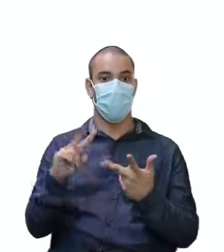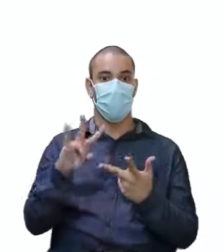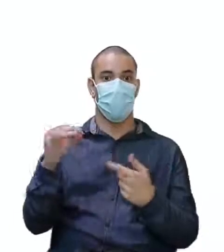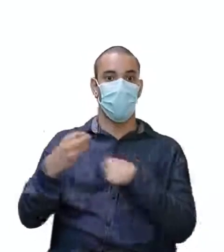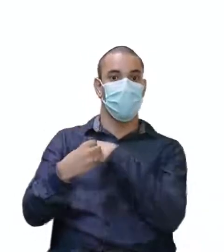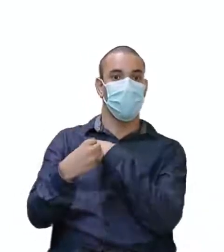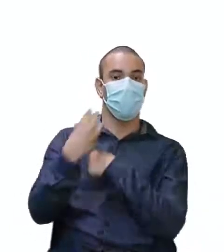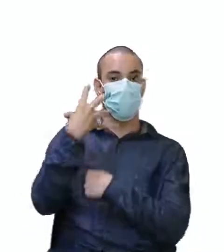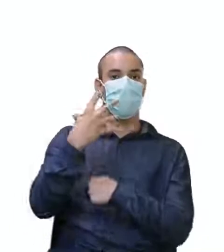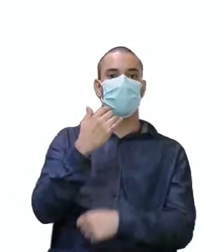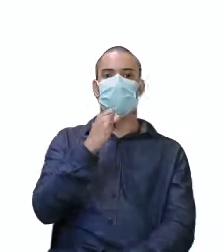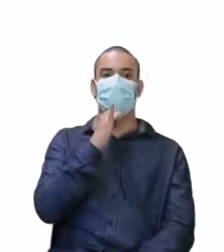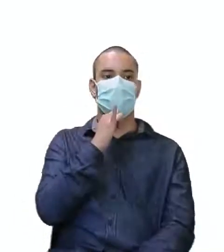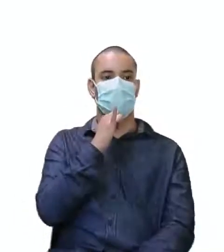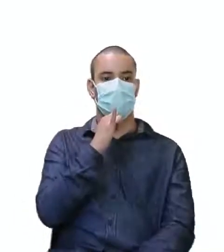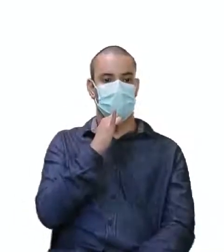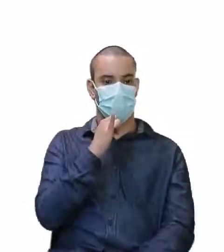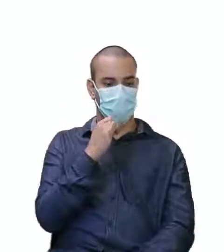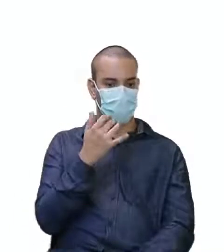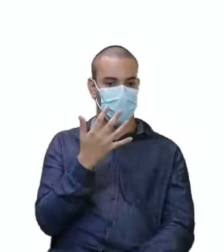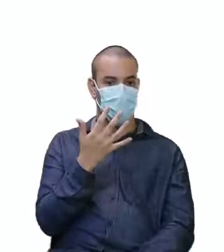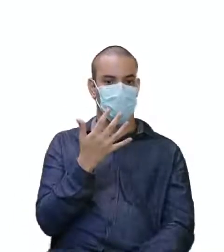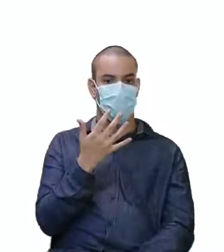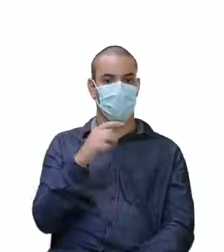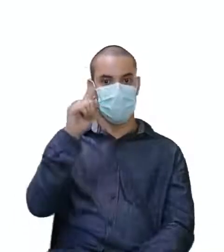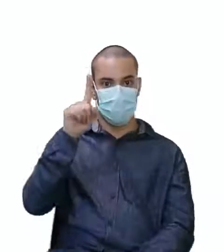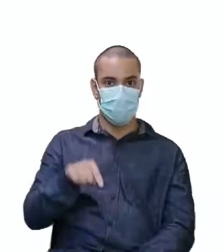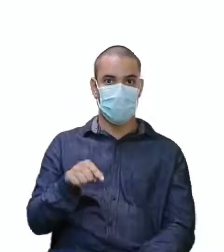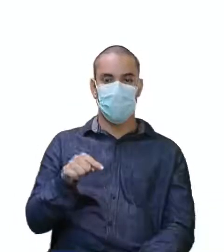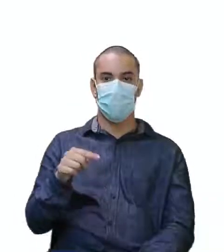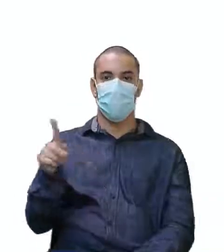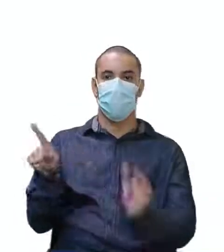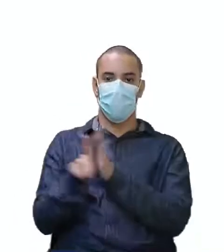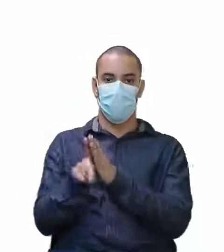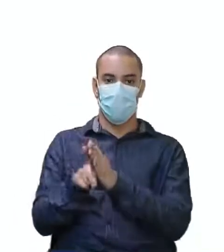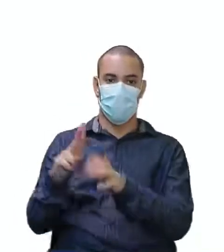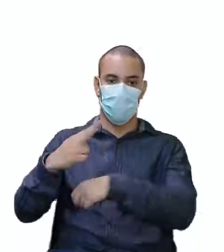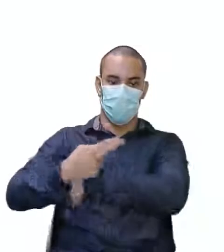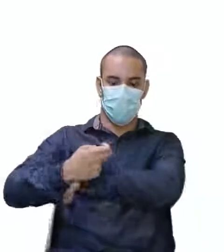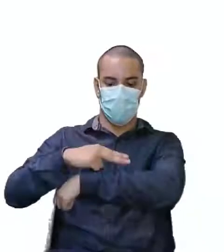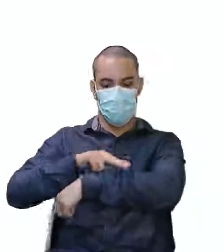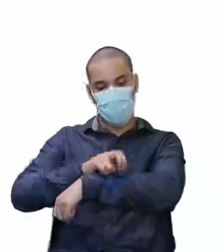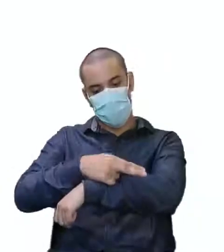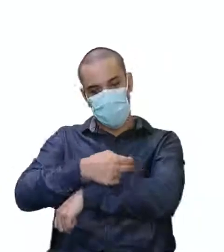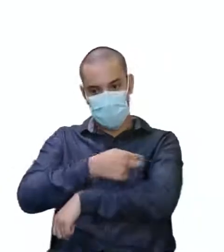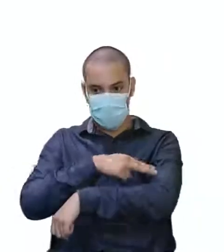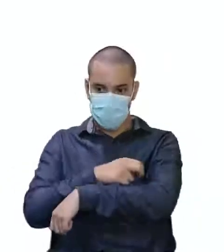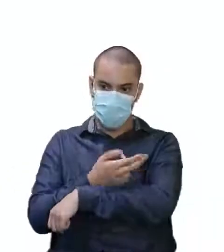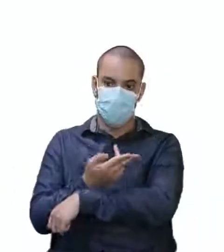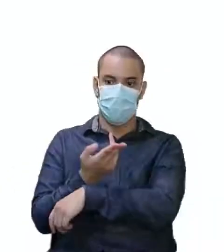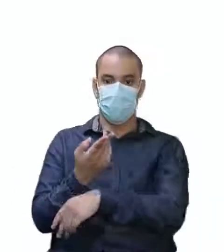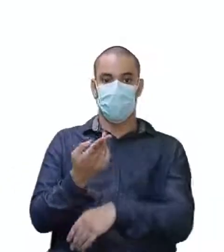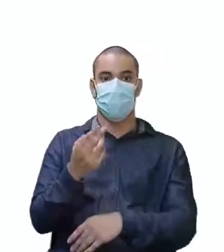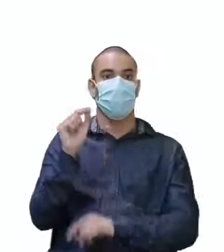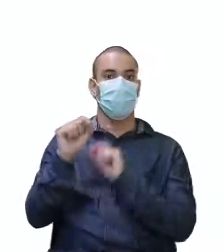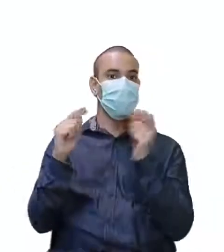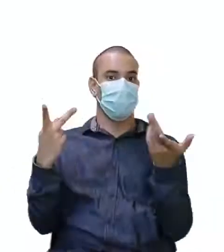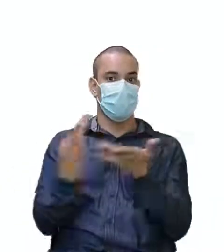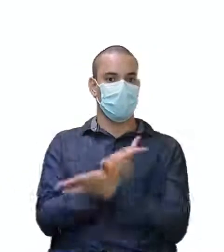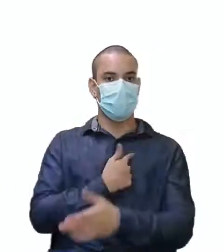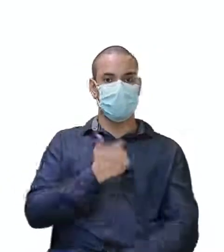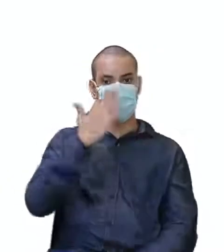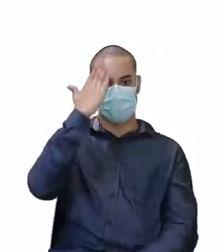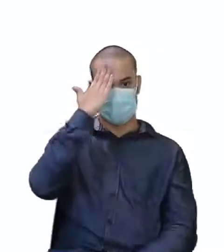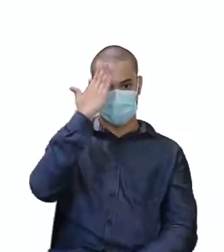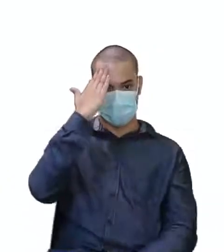indicar se ele é, por exemplo, um réptil, né? O que acontece? Eu sei que